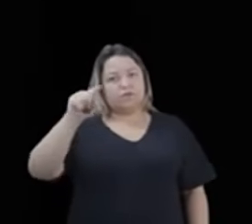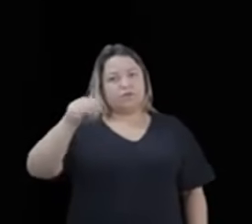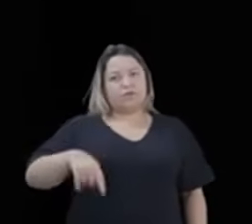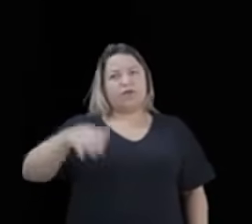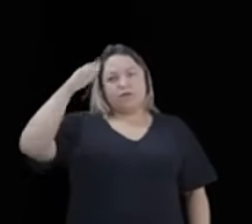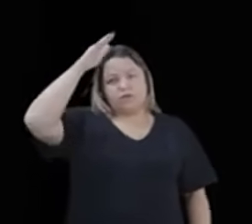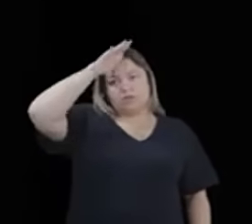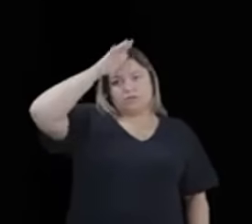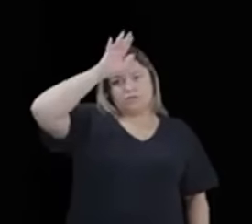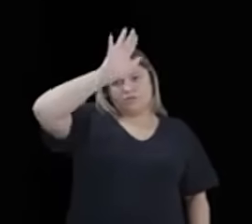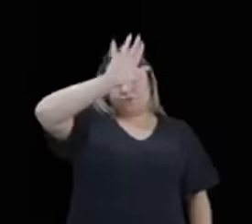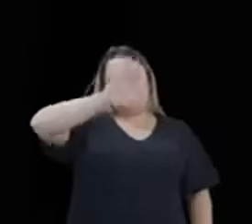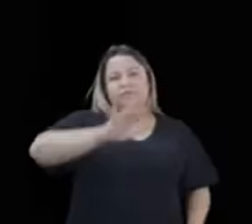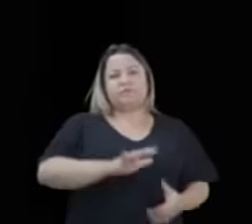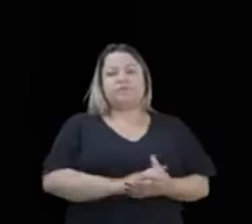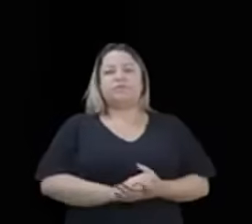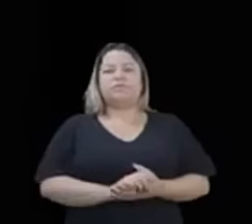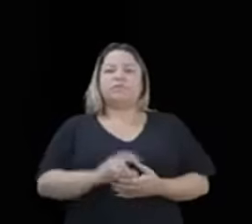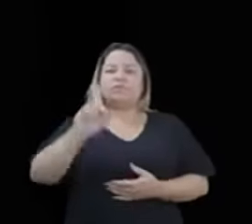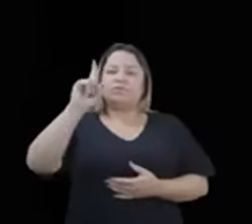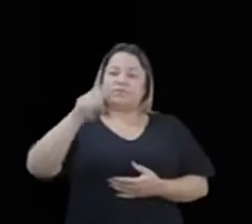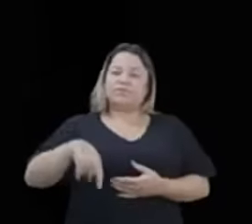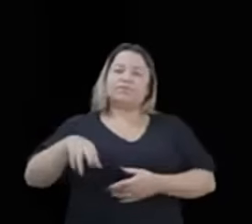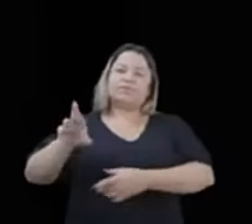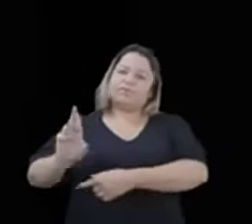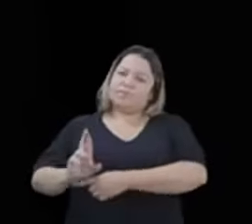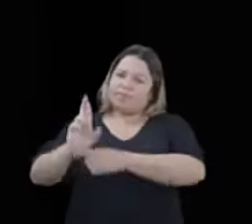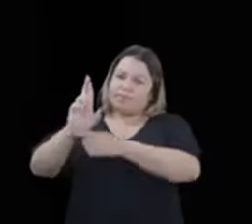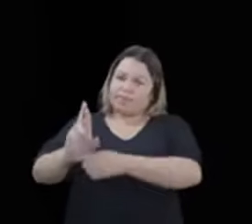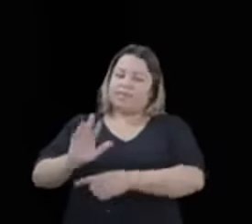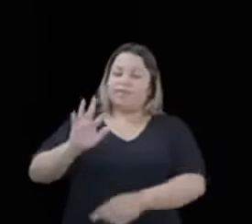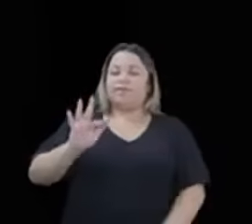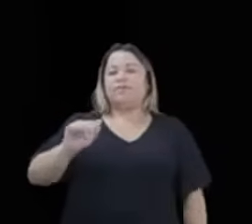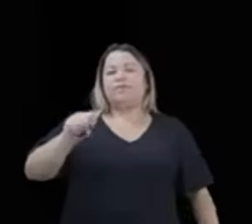Donald Trump. Ele é o representante do fascismo.